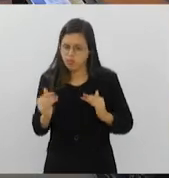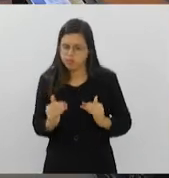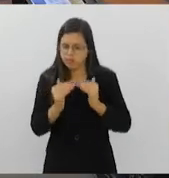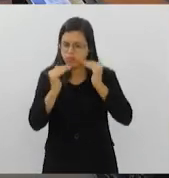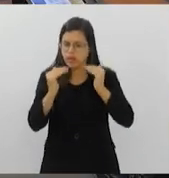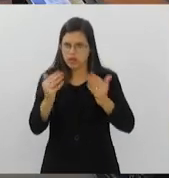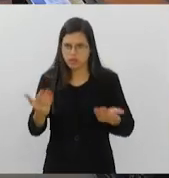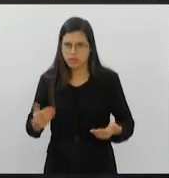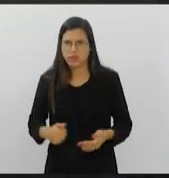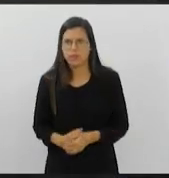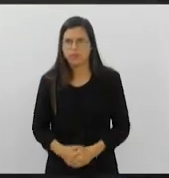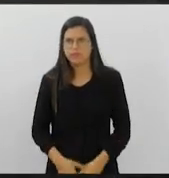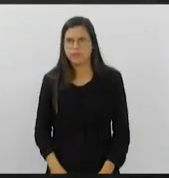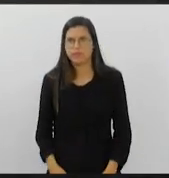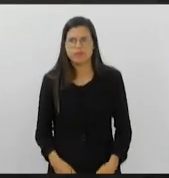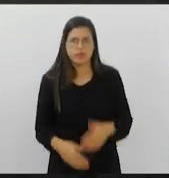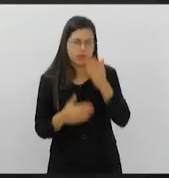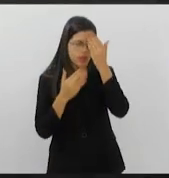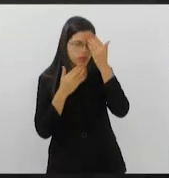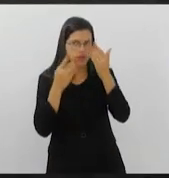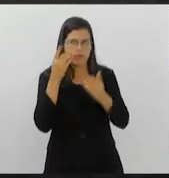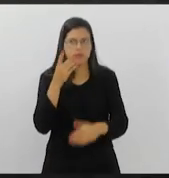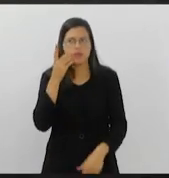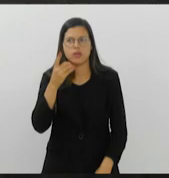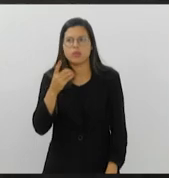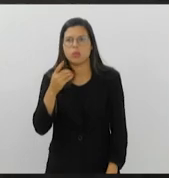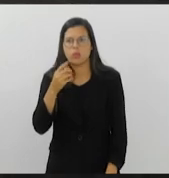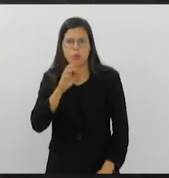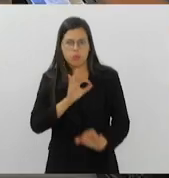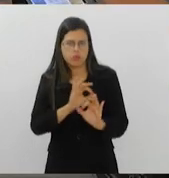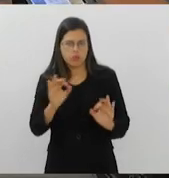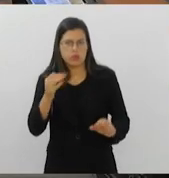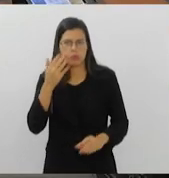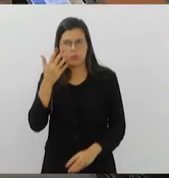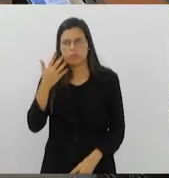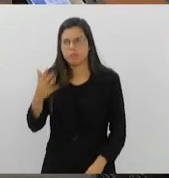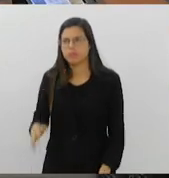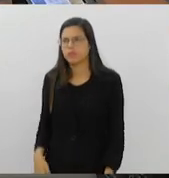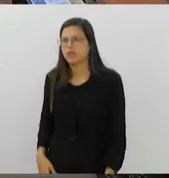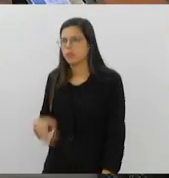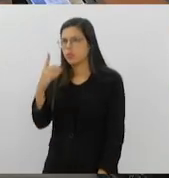Obrigado, deputado Marcelo Dino. Belas palavras. Deputado Jordi, por favor.